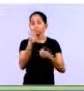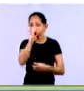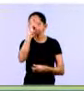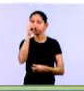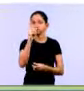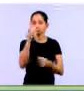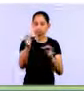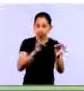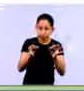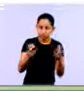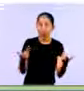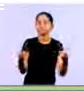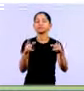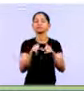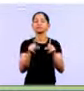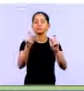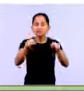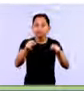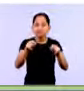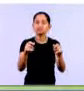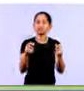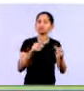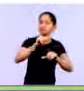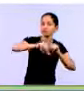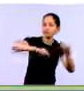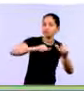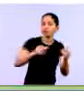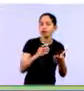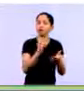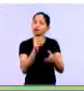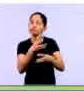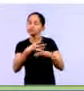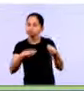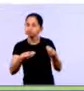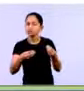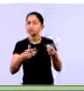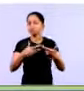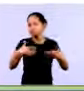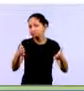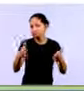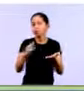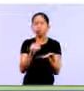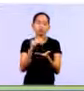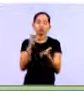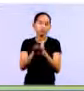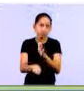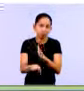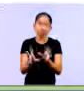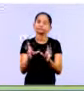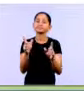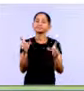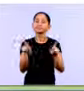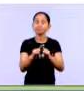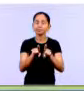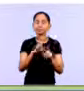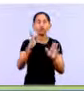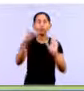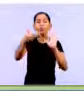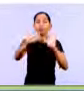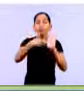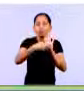e as causas de modificação do crédito, a suspensão, a extinção e a exclusão. E por fim, mas não menos